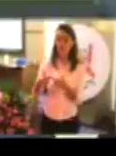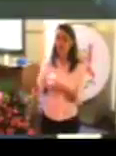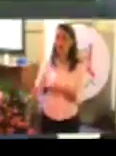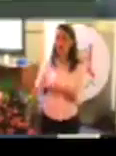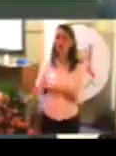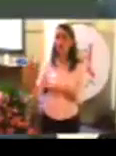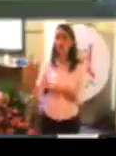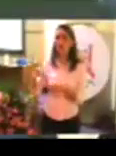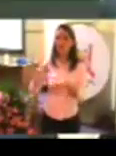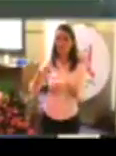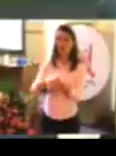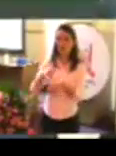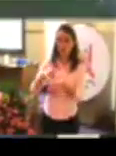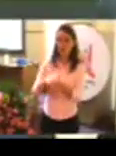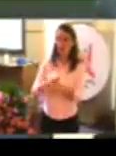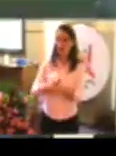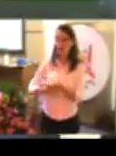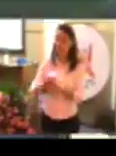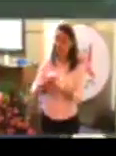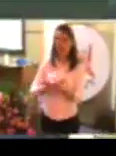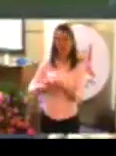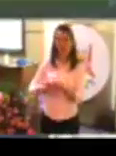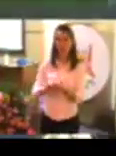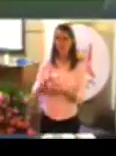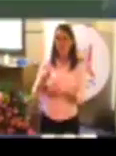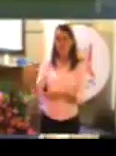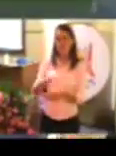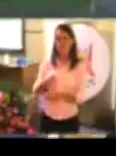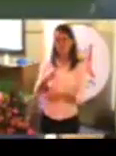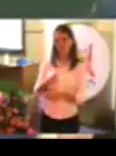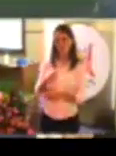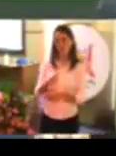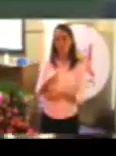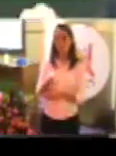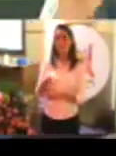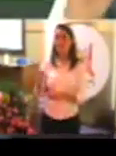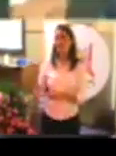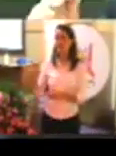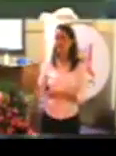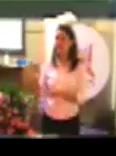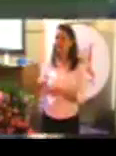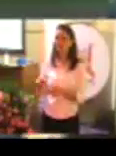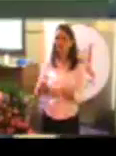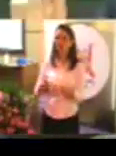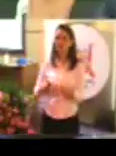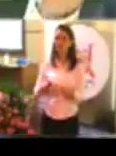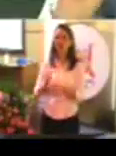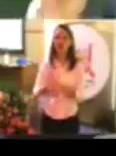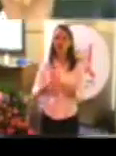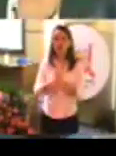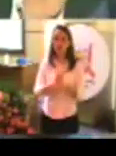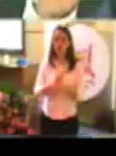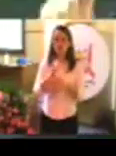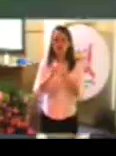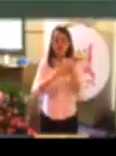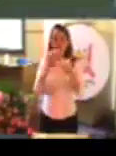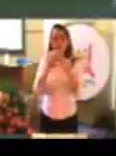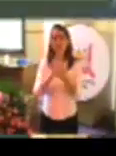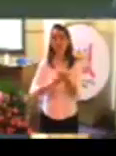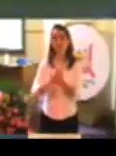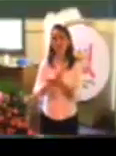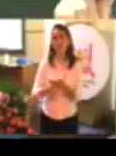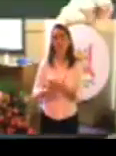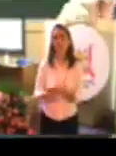ter uma falta sequer, mas sem ter contribuído um centímetro